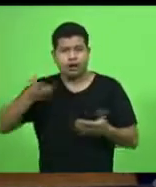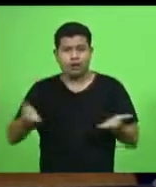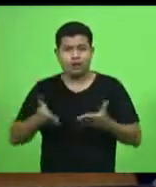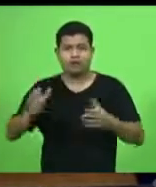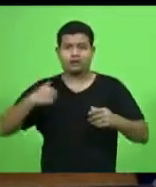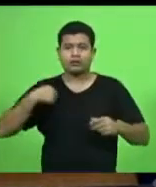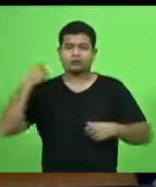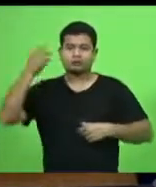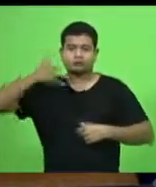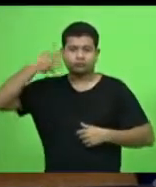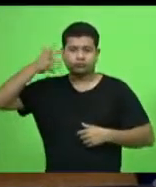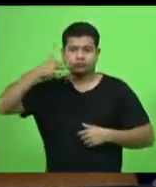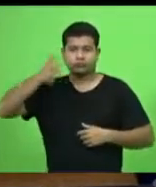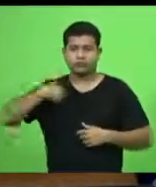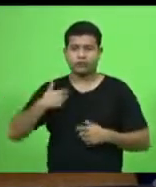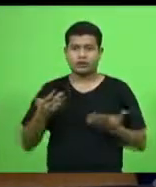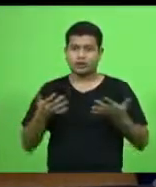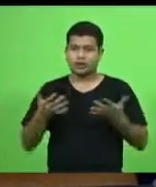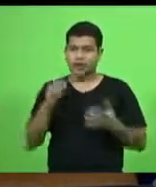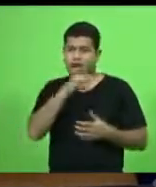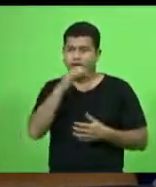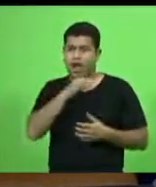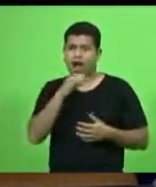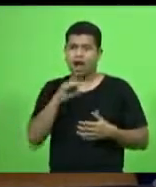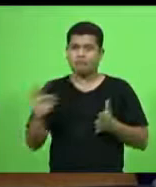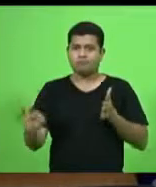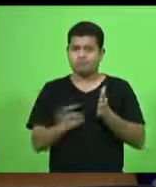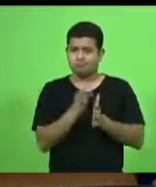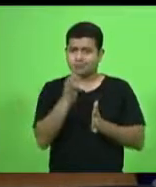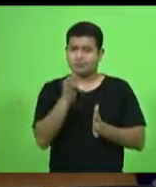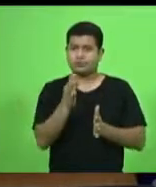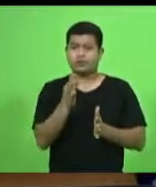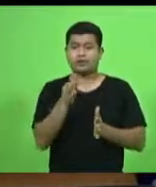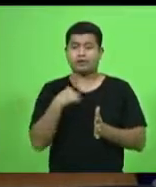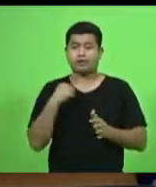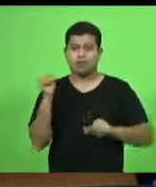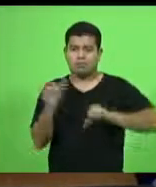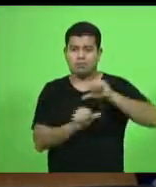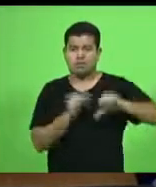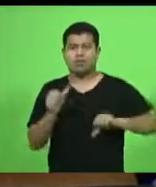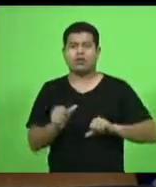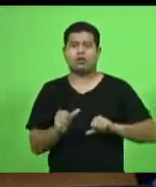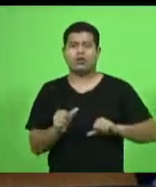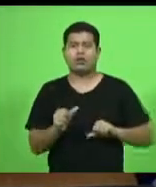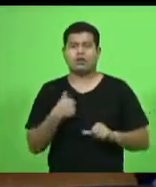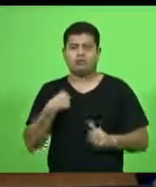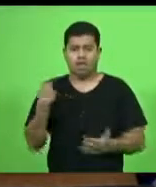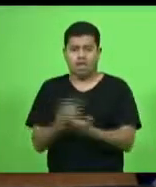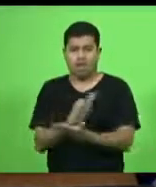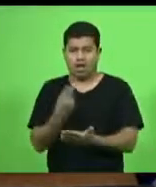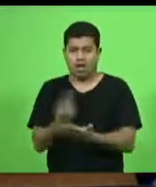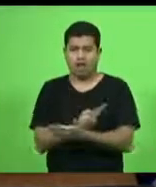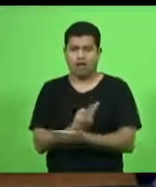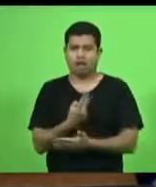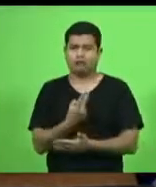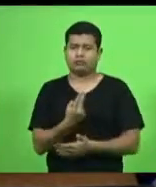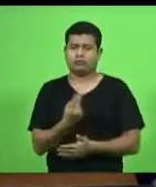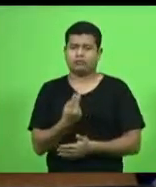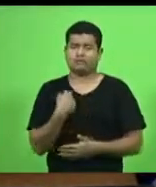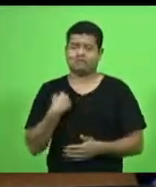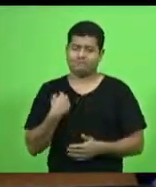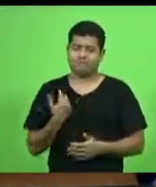uma observação de correção. Não é uma crítica, é um desejo de